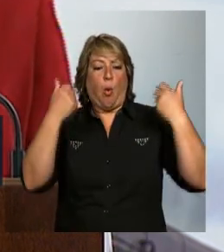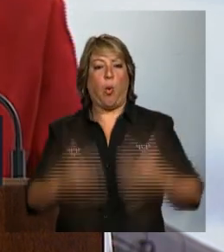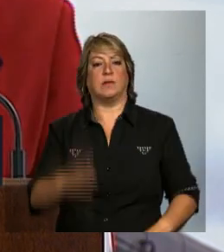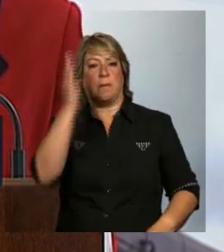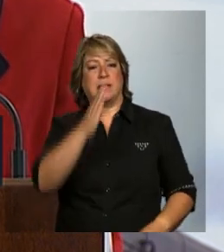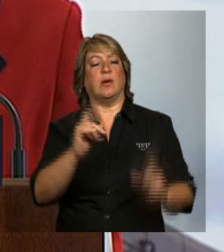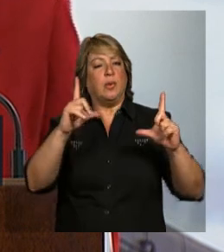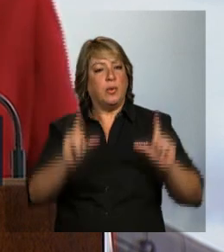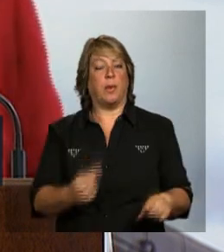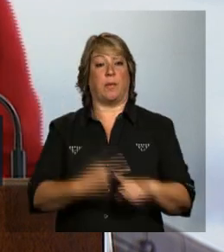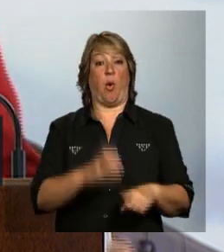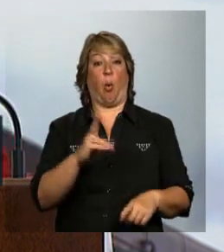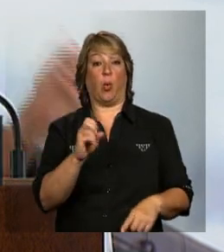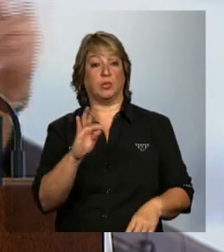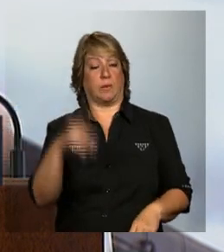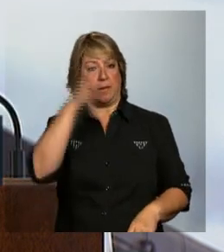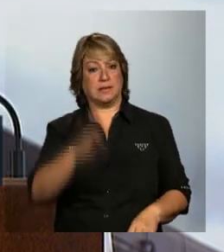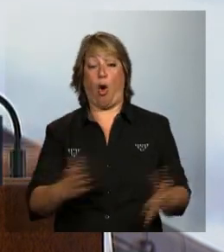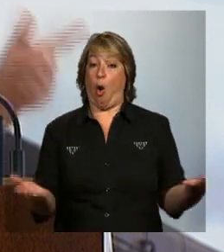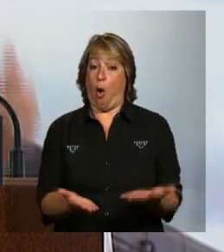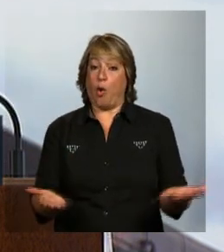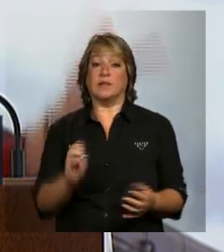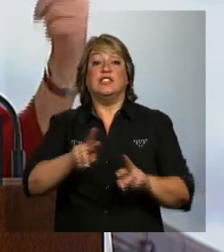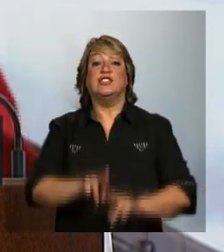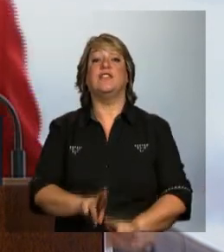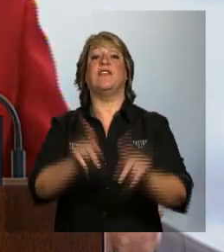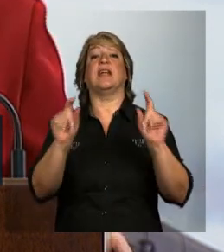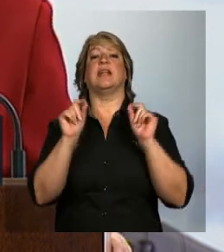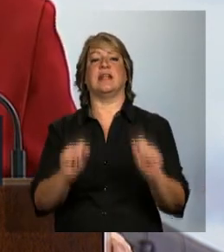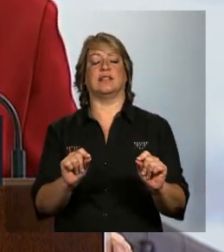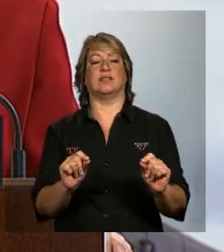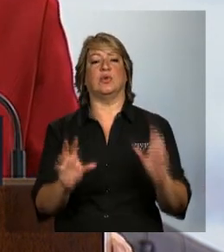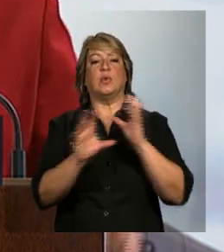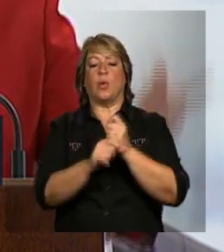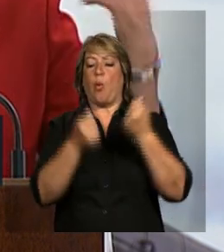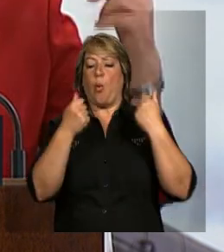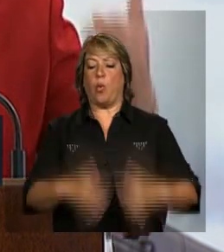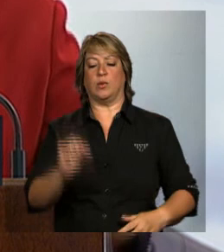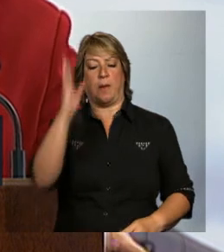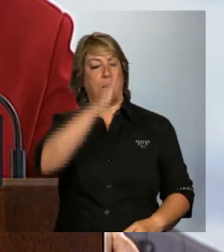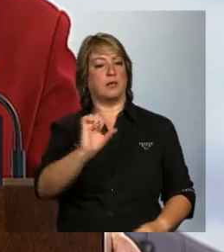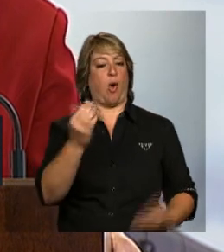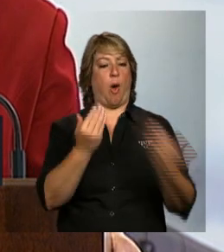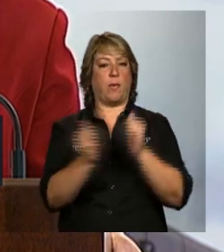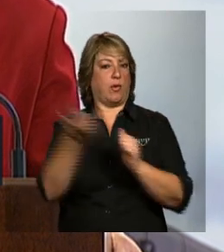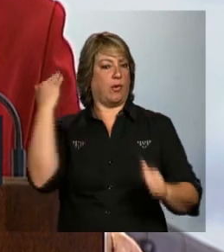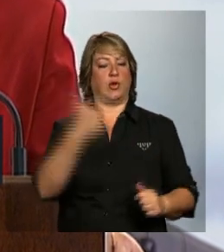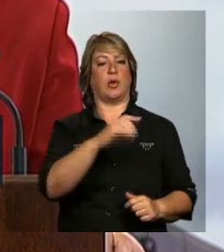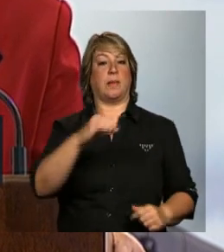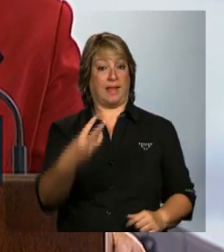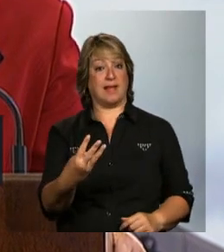reduzido porque o custo Brasil hoje é diferente do custo Brasil de 2003